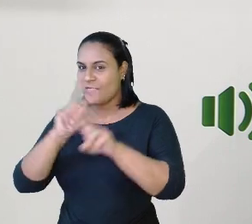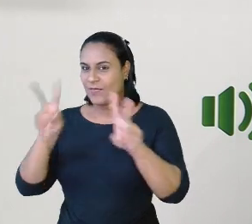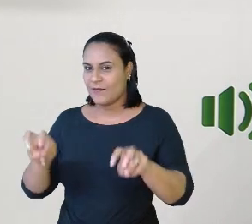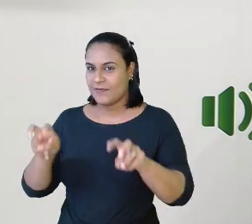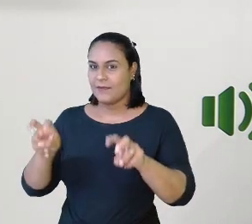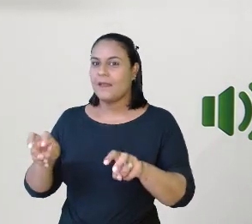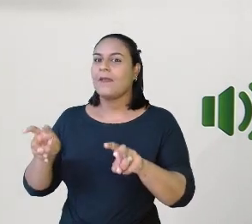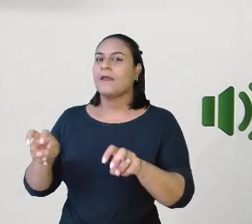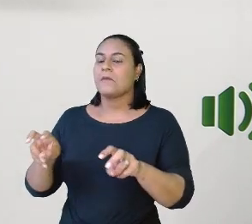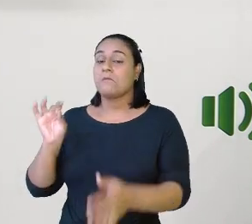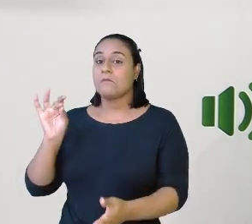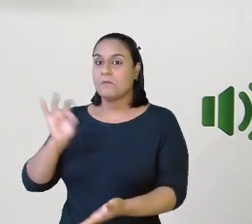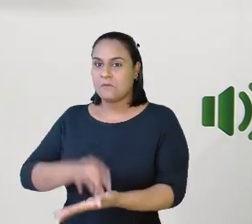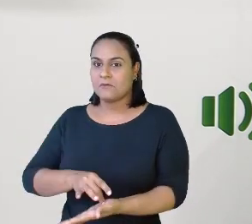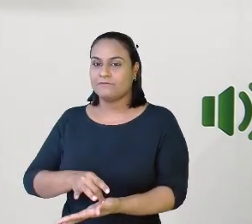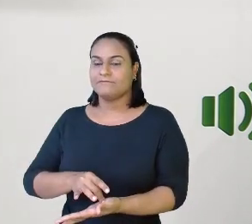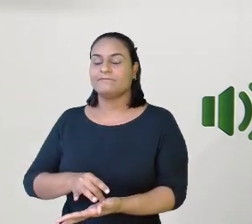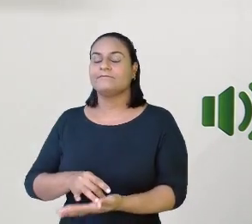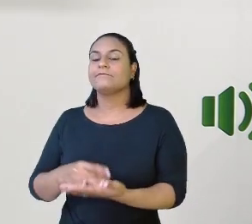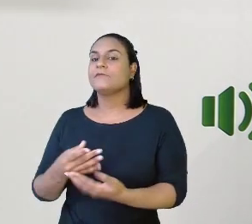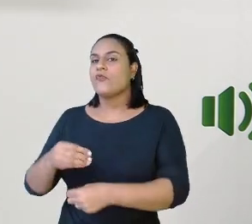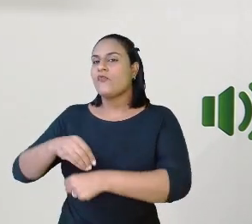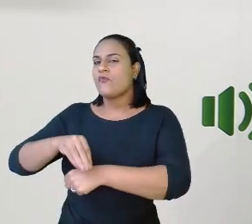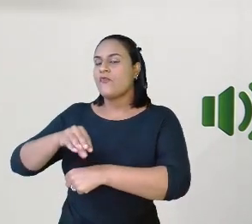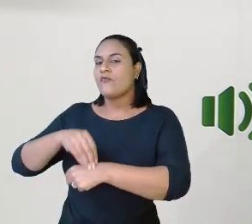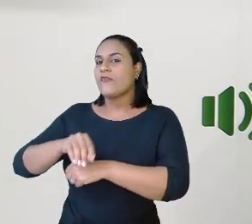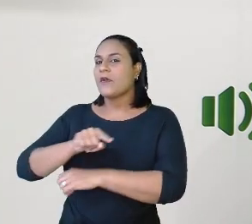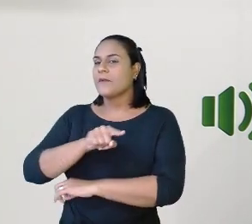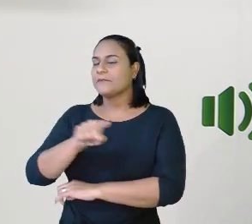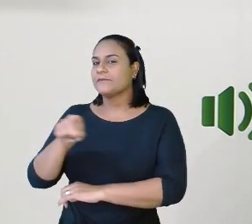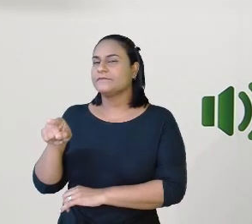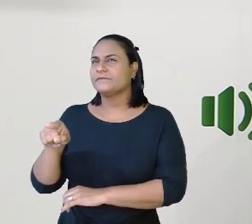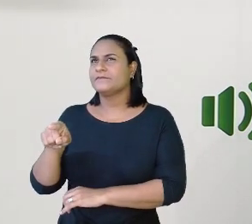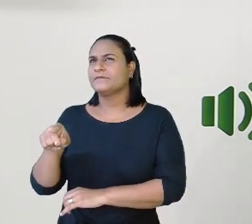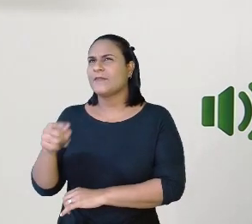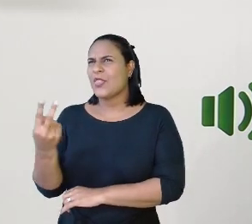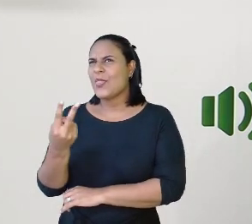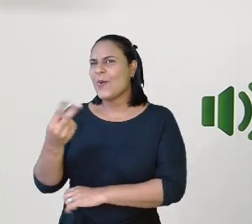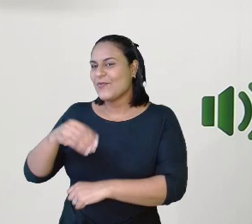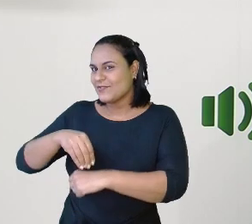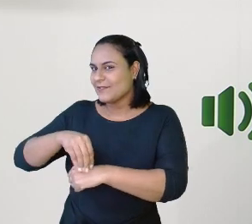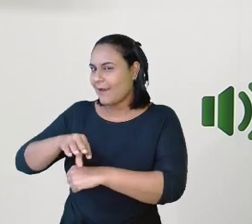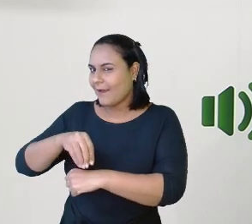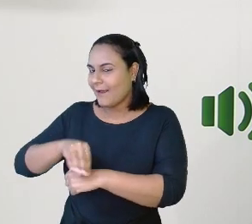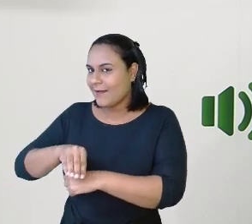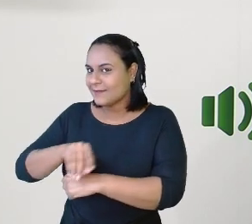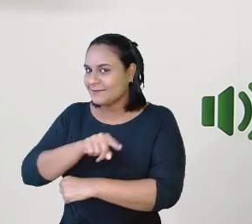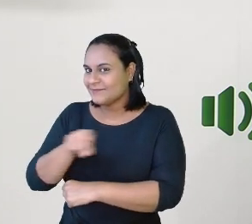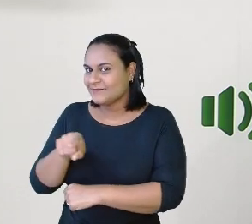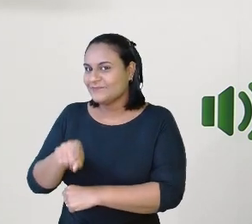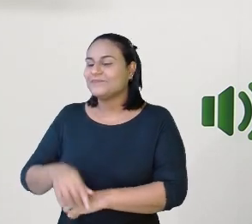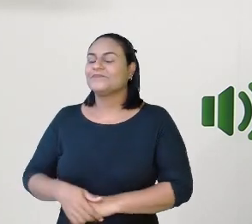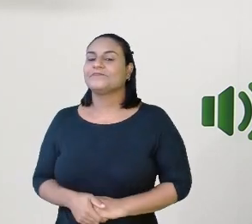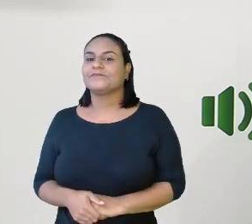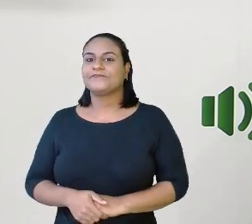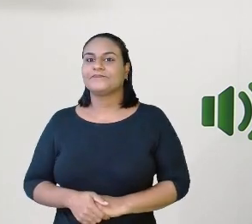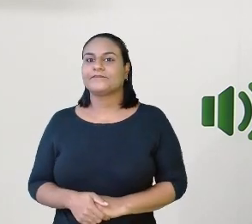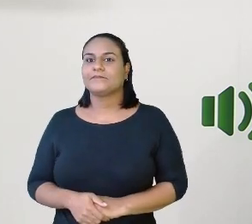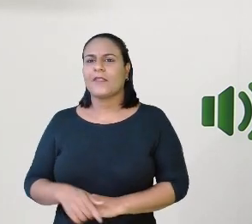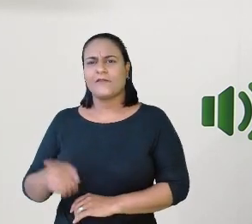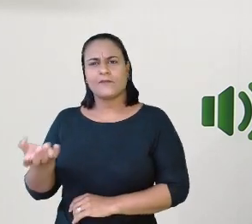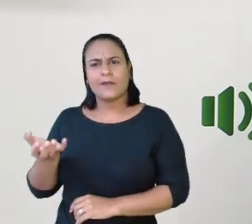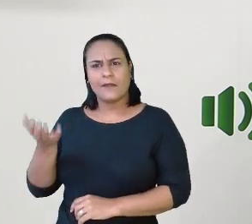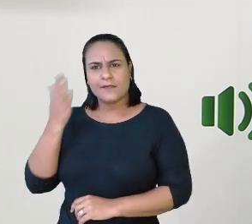assunto propriamente dito, eu vou dar um recadinho, na verdade, dois recadinhos para vocês. Quer